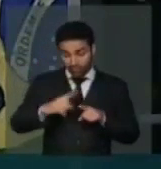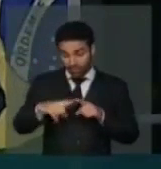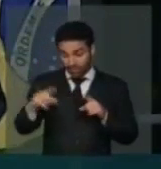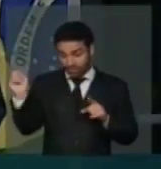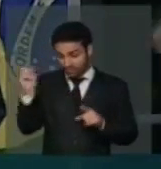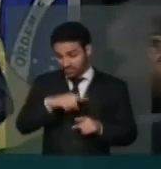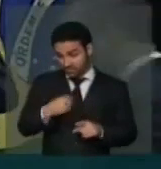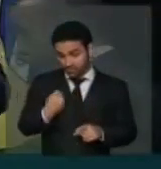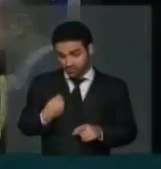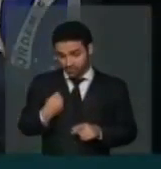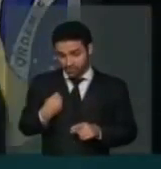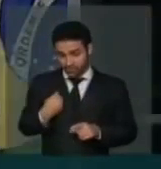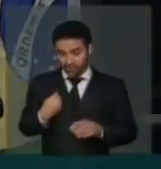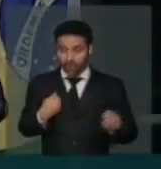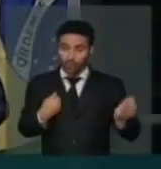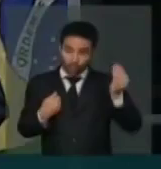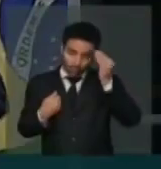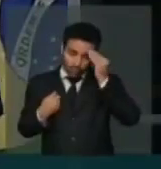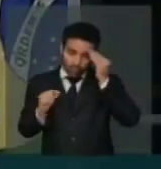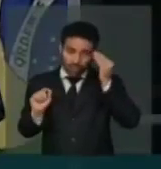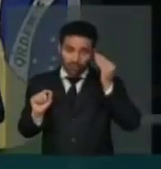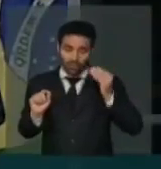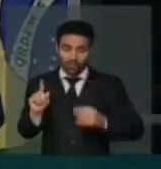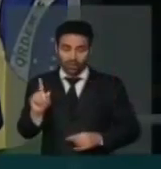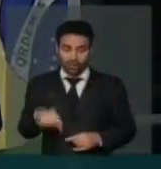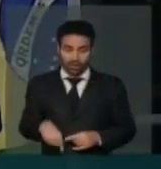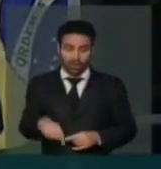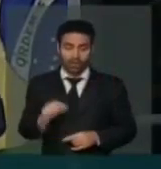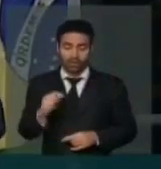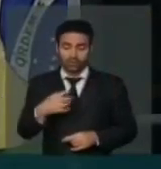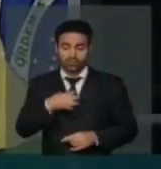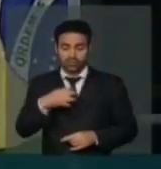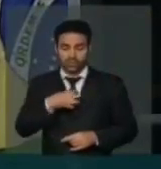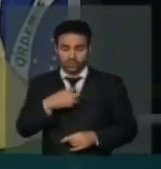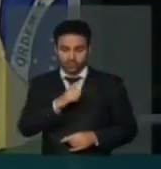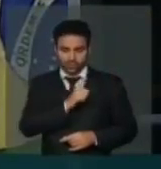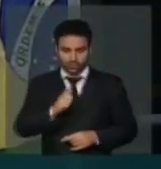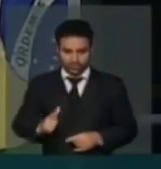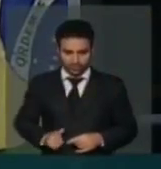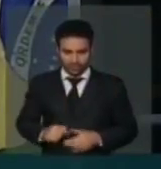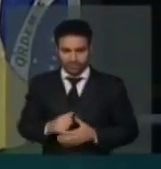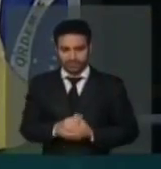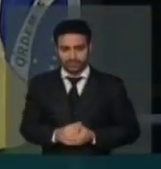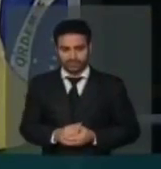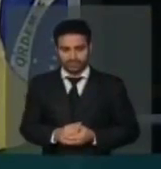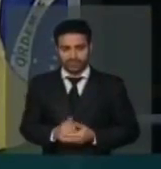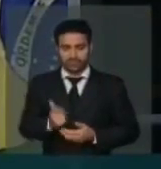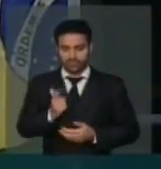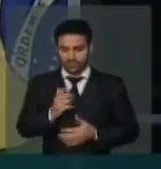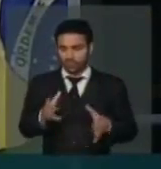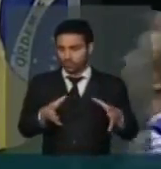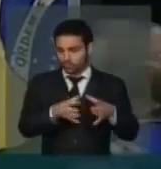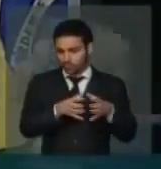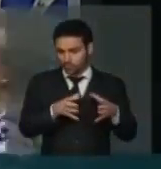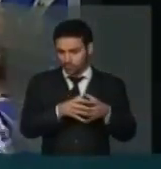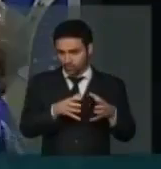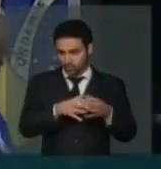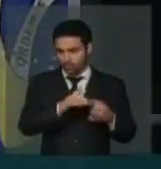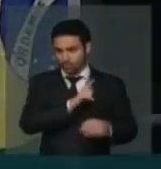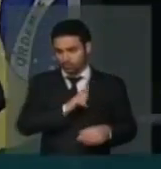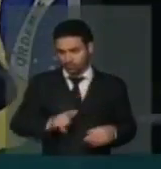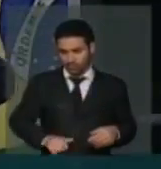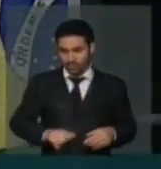difíceis é da condução desse governo. Vêm os governistas aqui